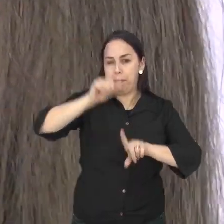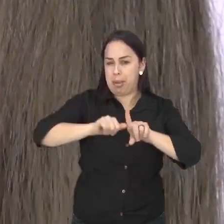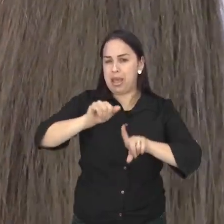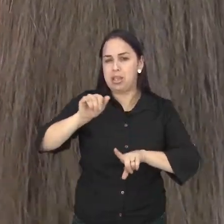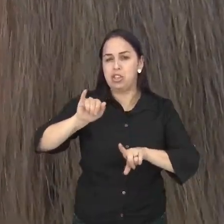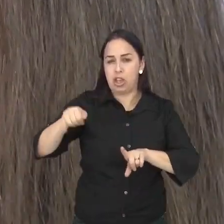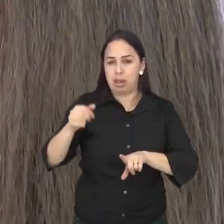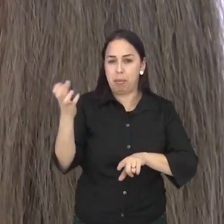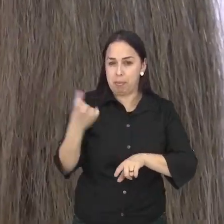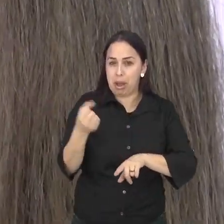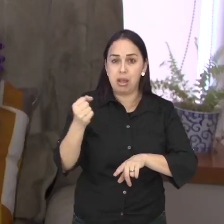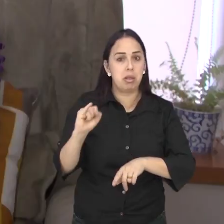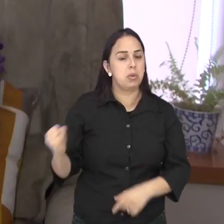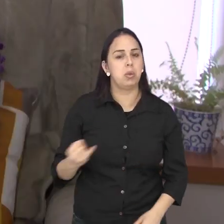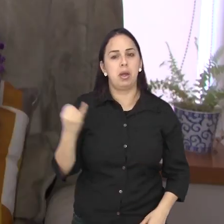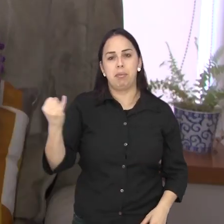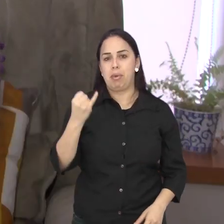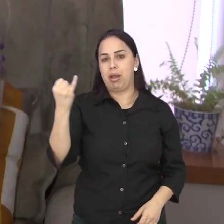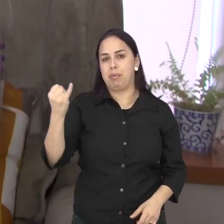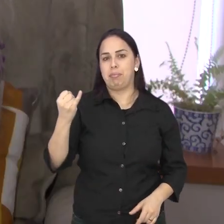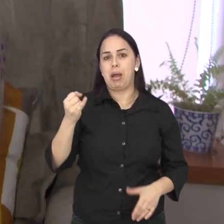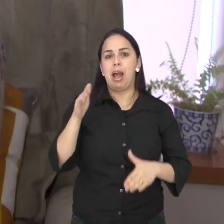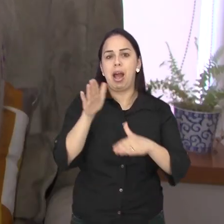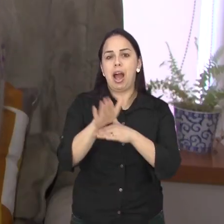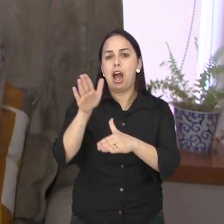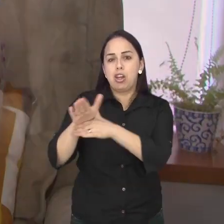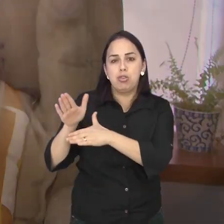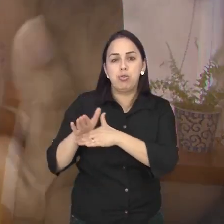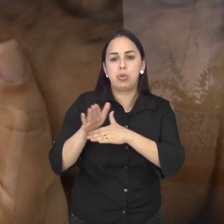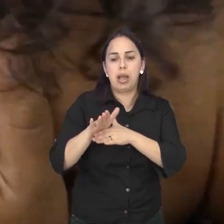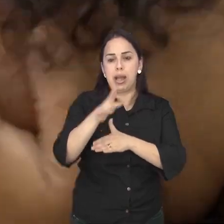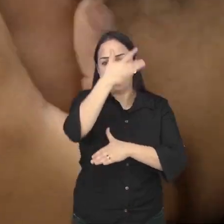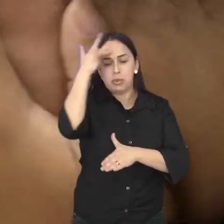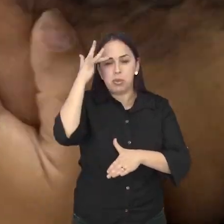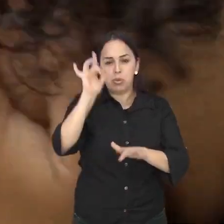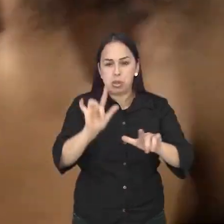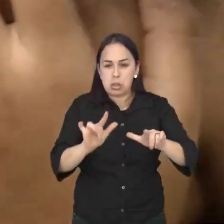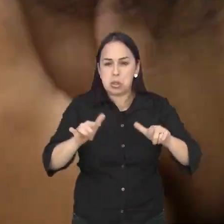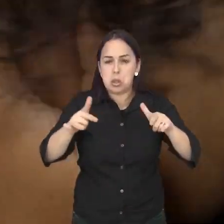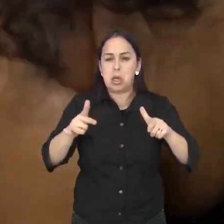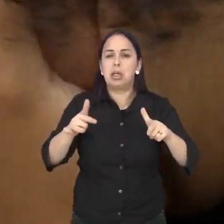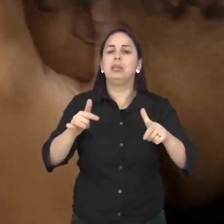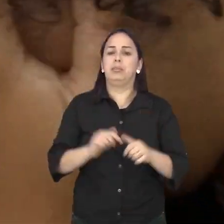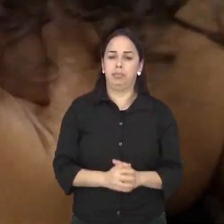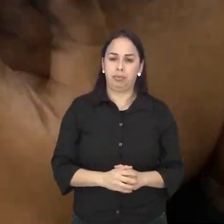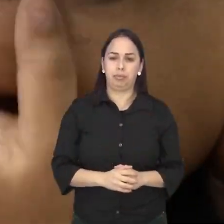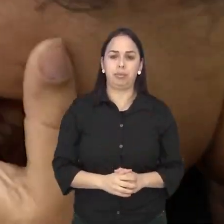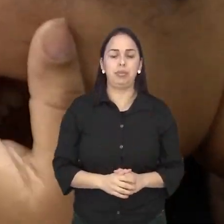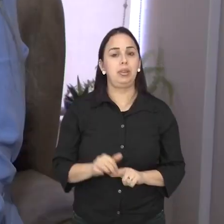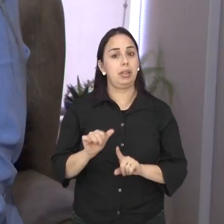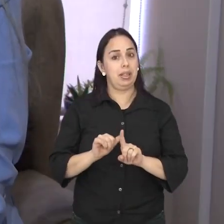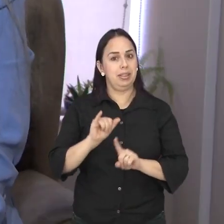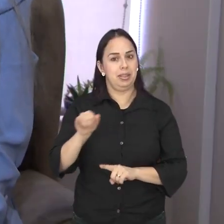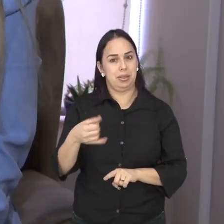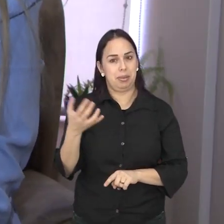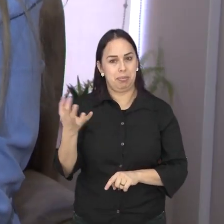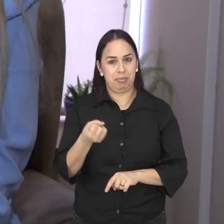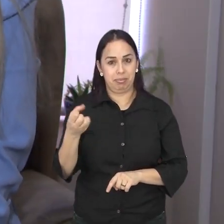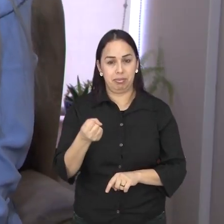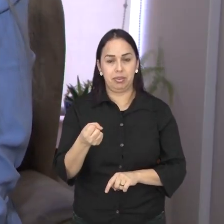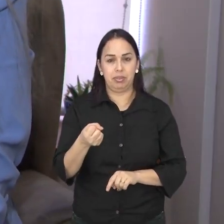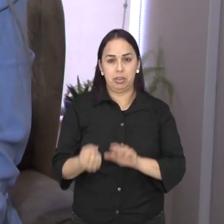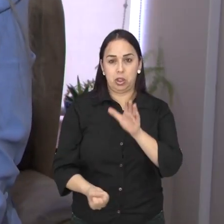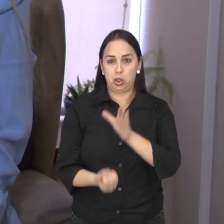como Janeiro Branco, são fundamentais para a prevenção e suporte para quem enfrenta problemas emocionais. Janeiro Branco é